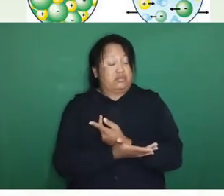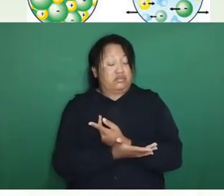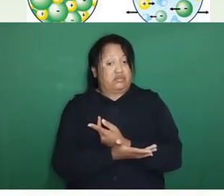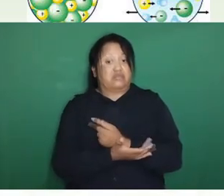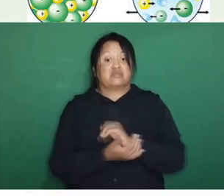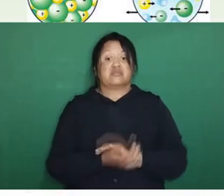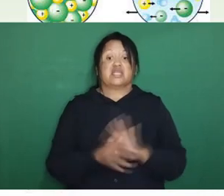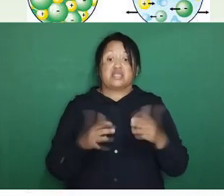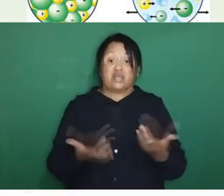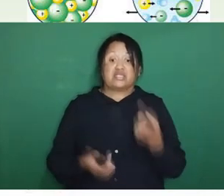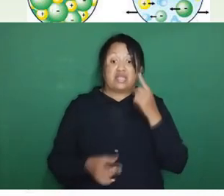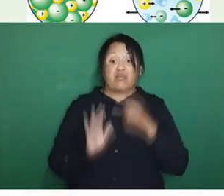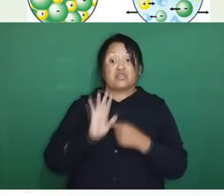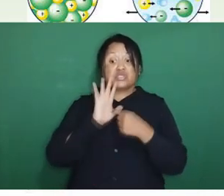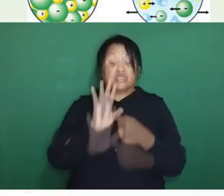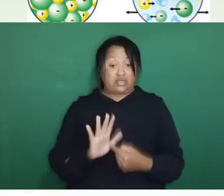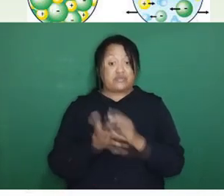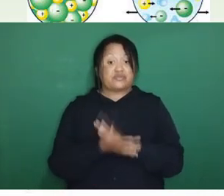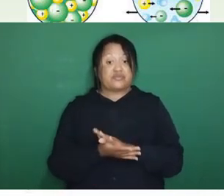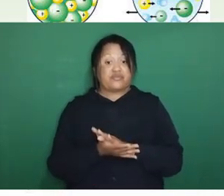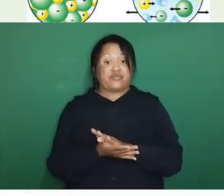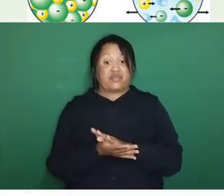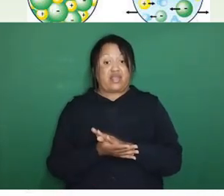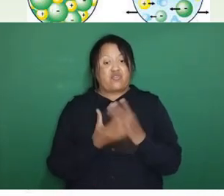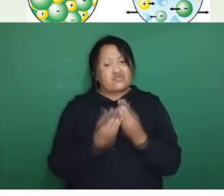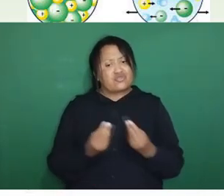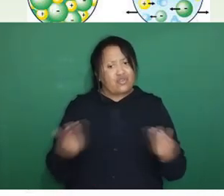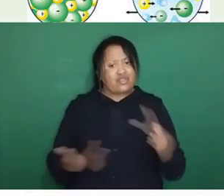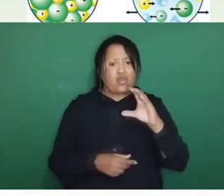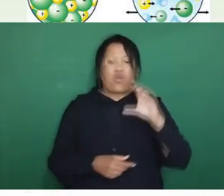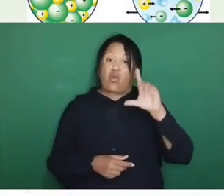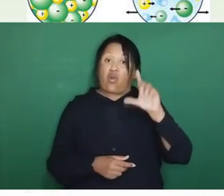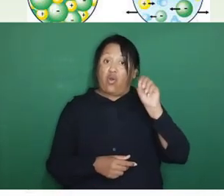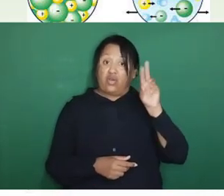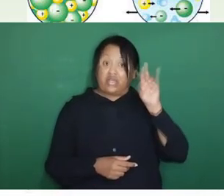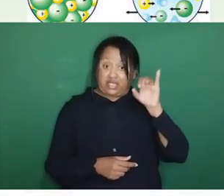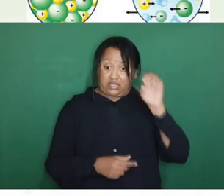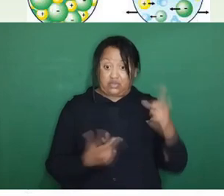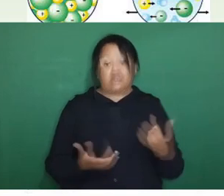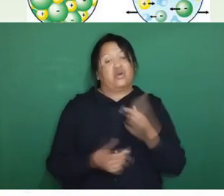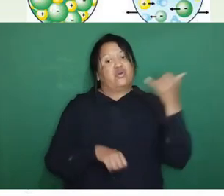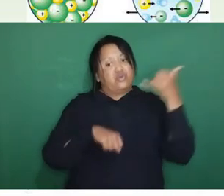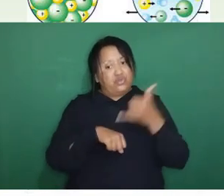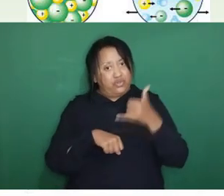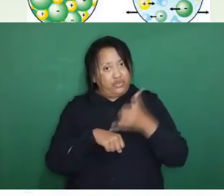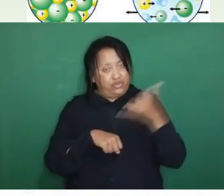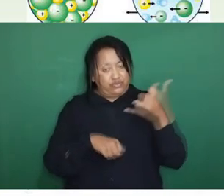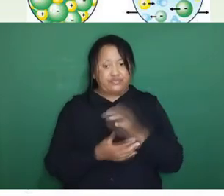né que a gente tá mostrando então o solvente né O cloreto de sódio o íon